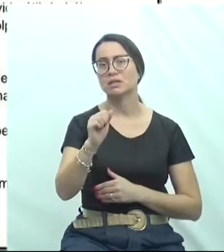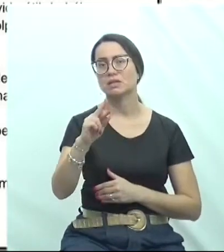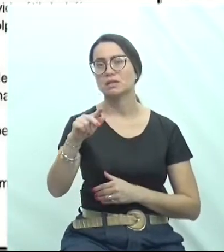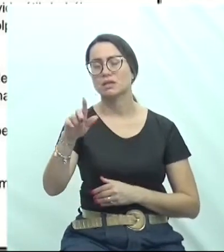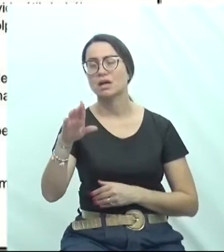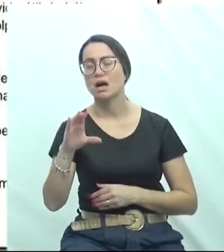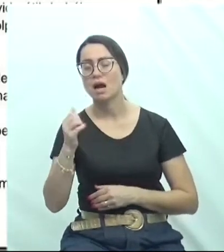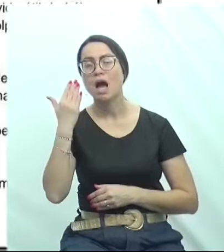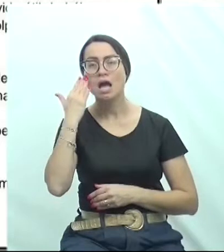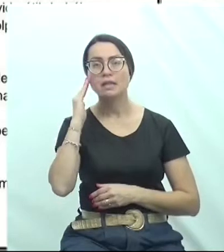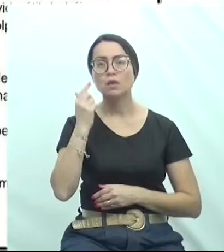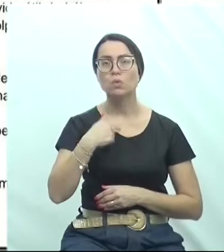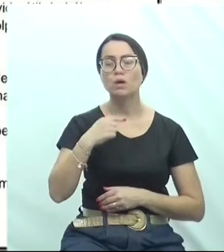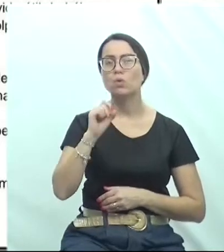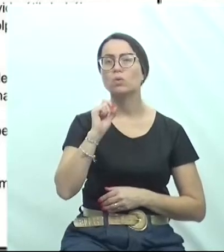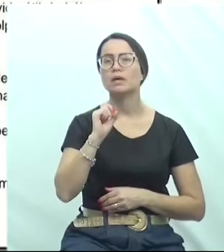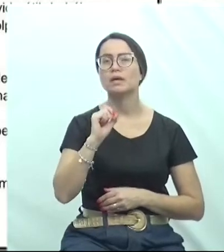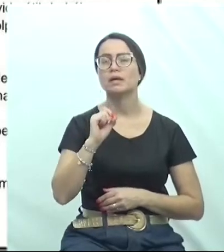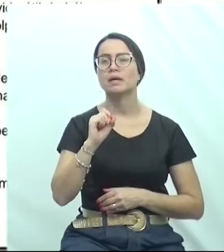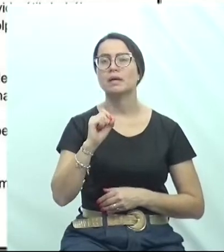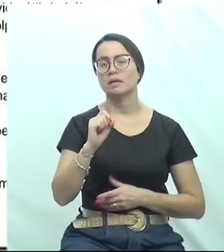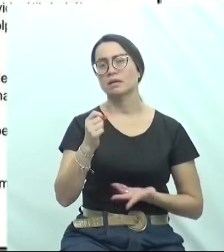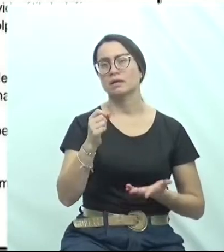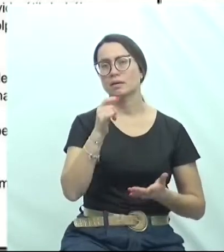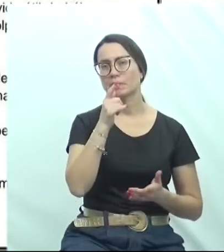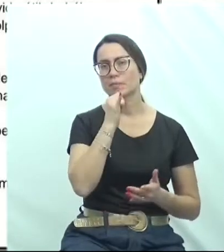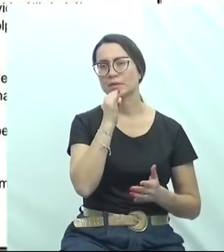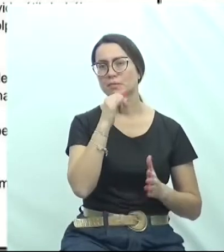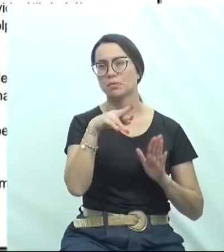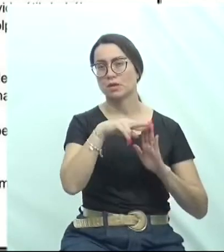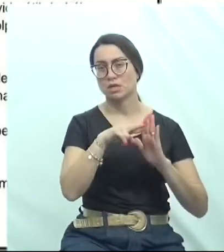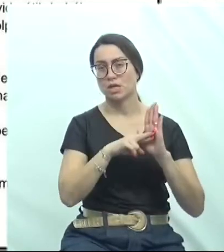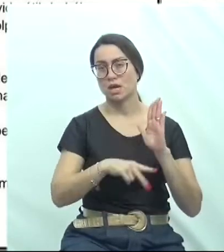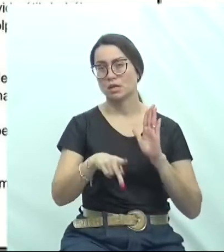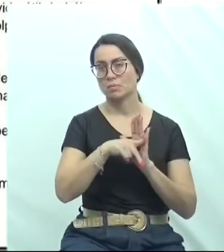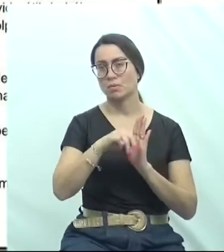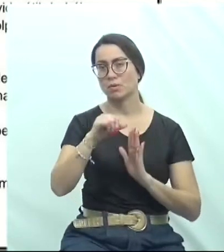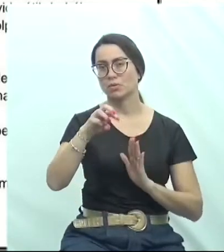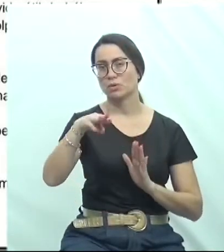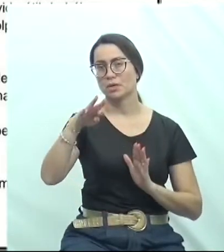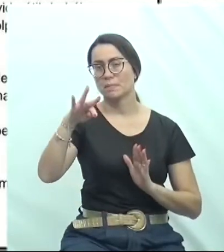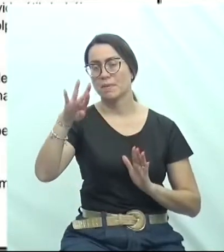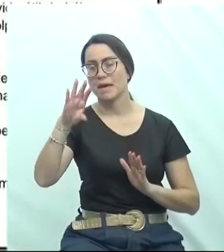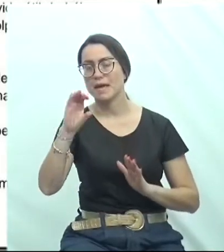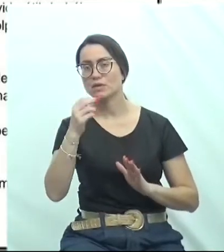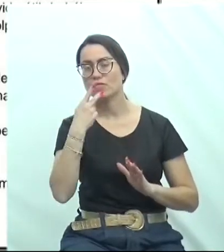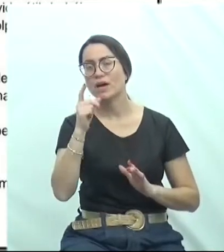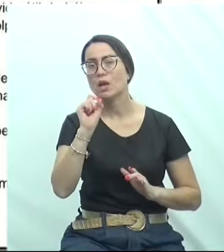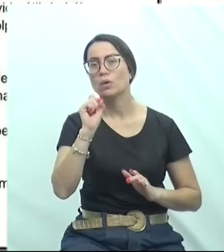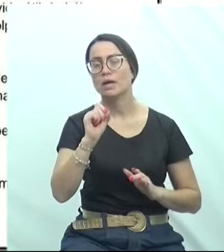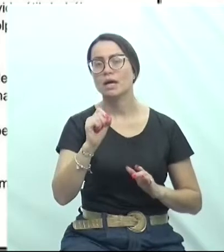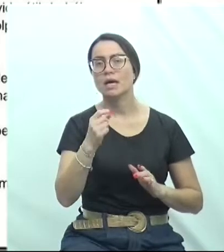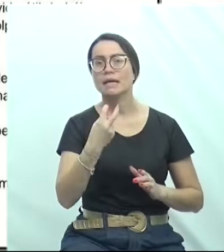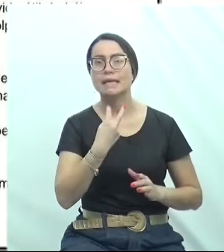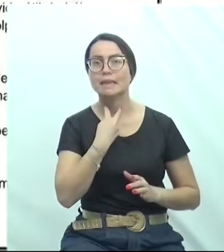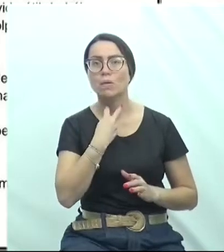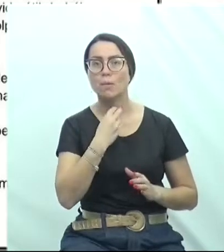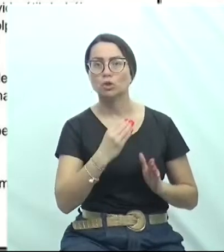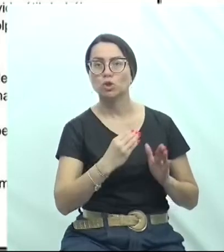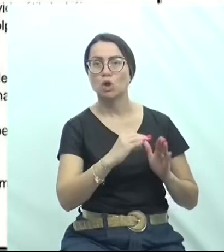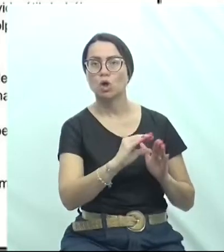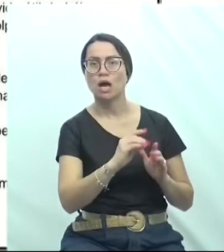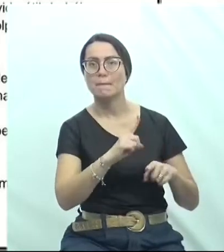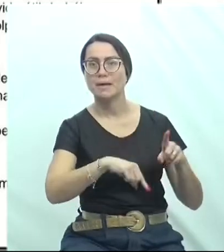análise, porque até na portaria do Inmetro ele diz que não pode ser instalado nenhum tipo de equipamento que ocorra, que